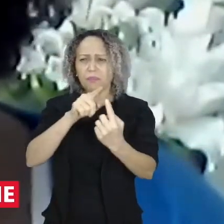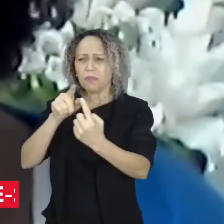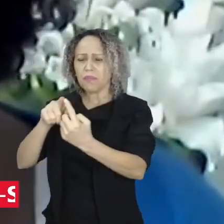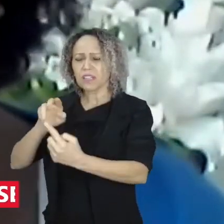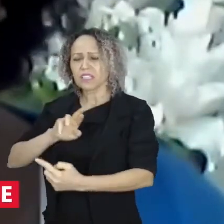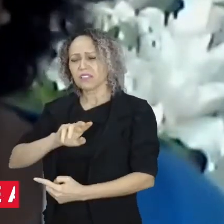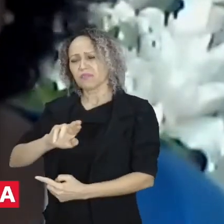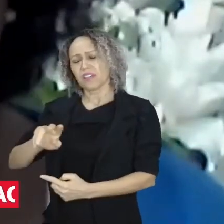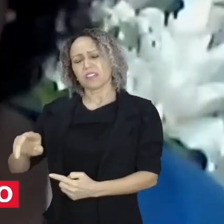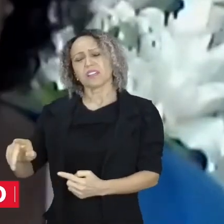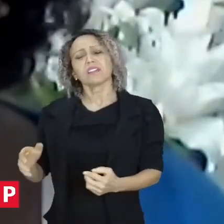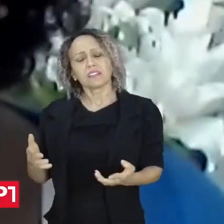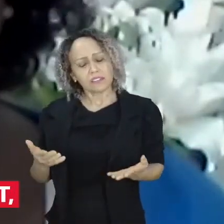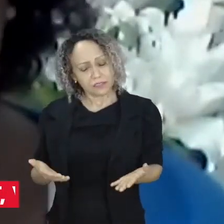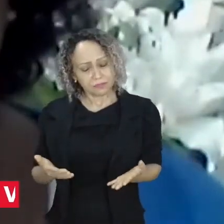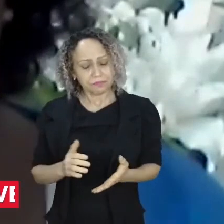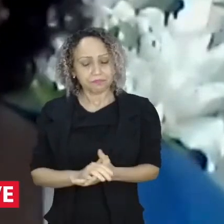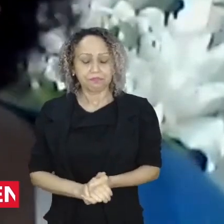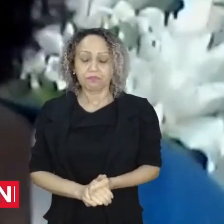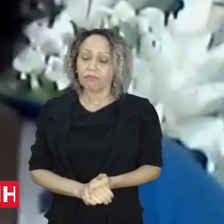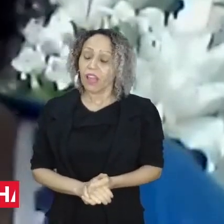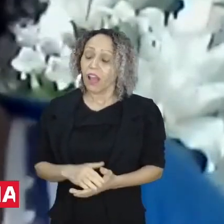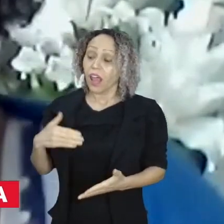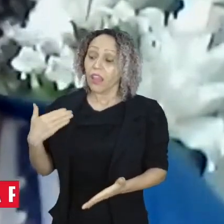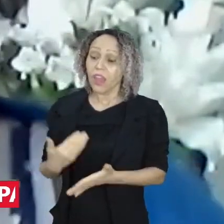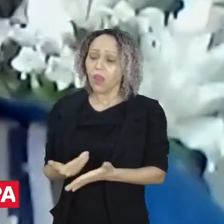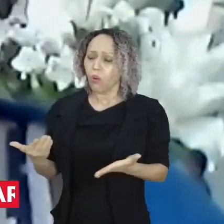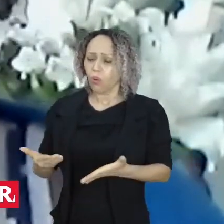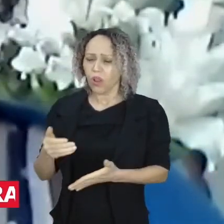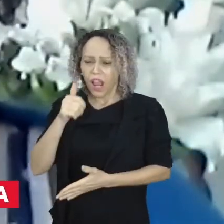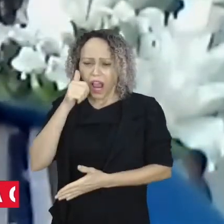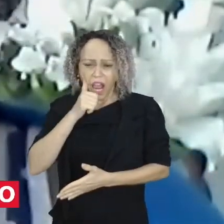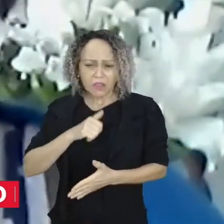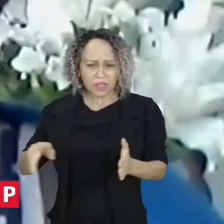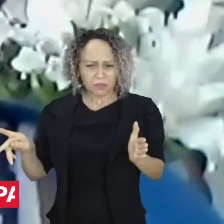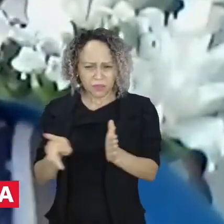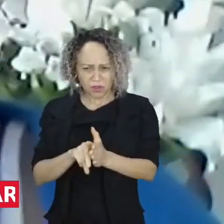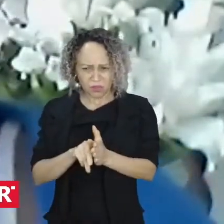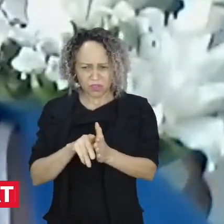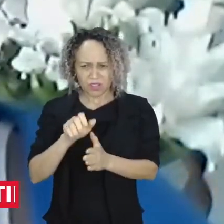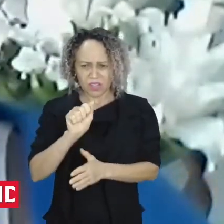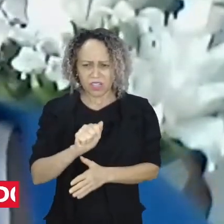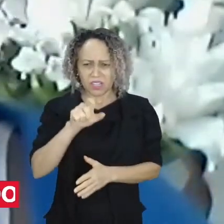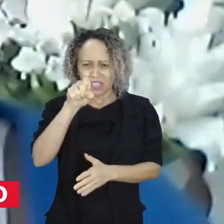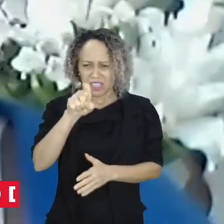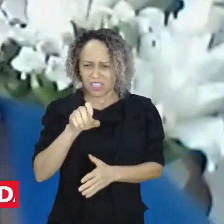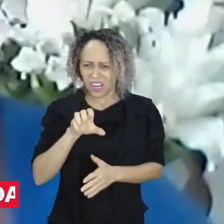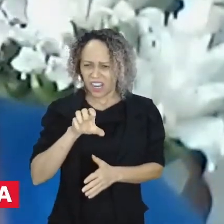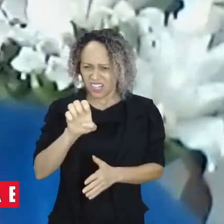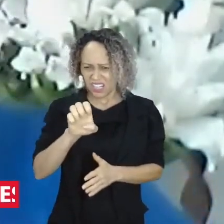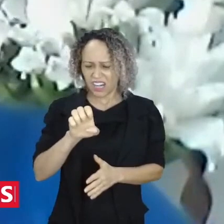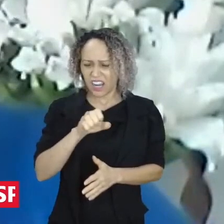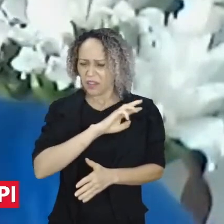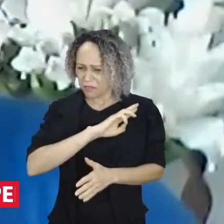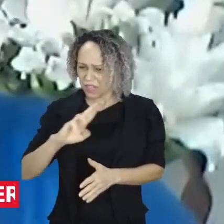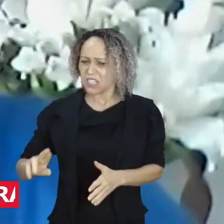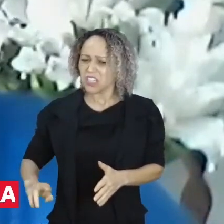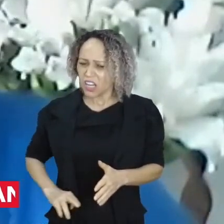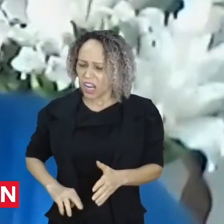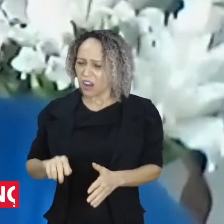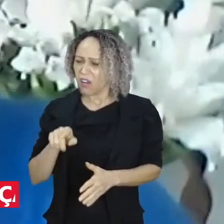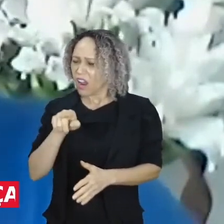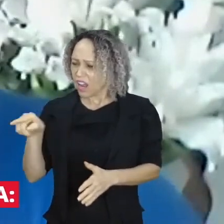uma defesa, apresentou, né, o seu projeto. E agora, com Lula, se Deus quiser